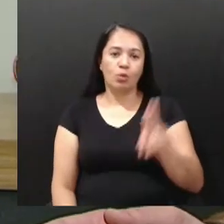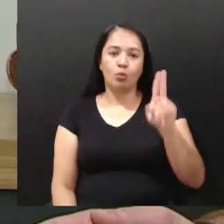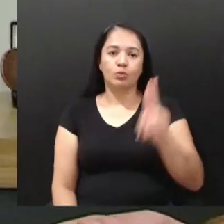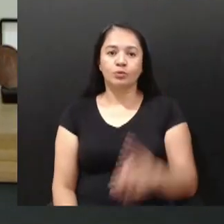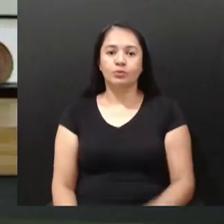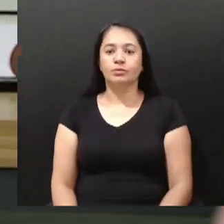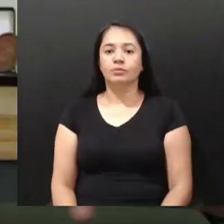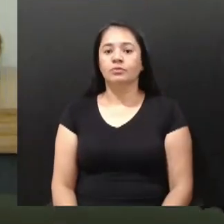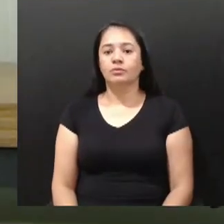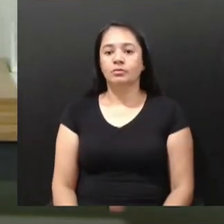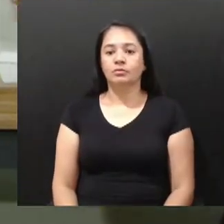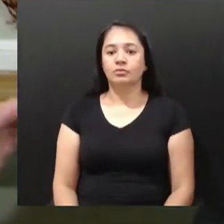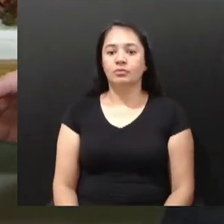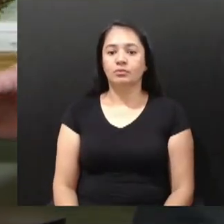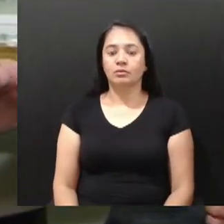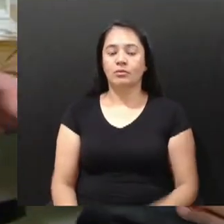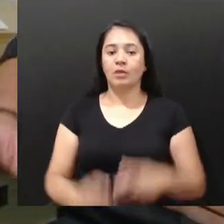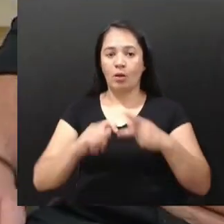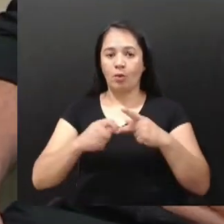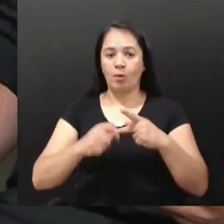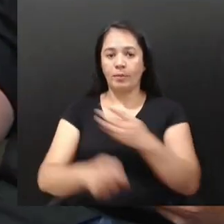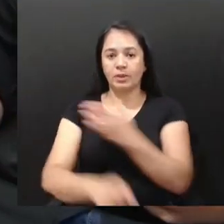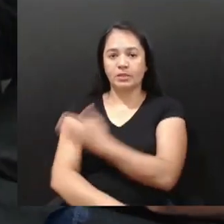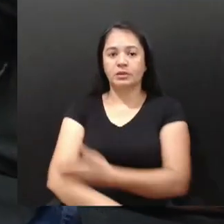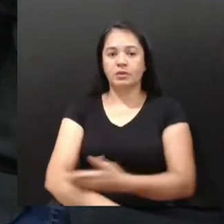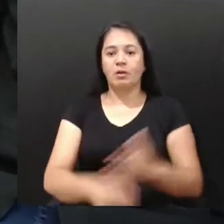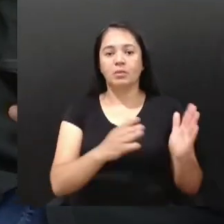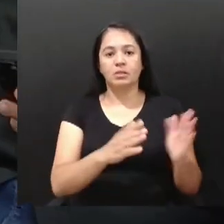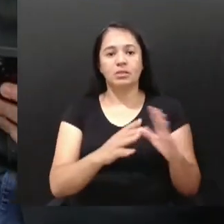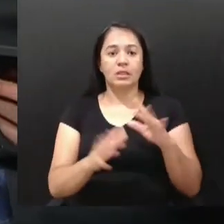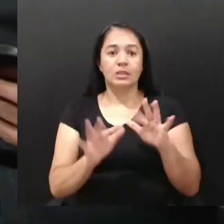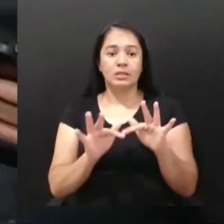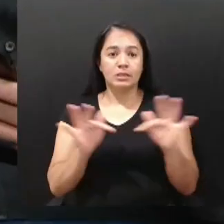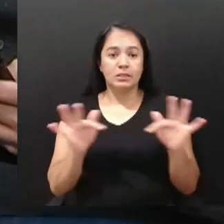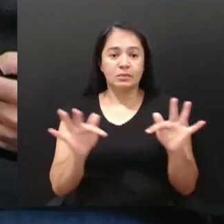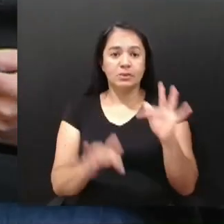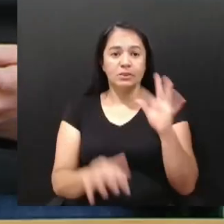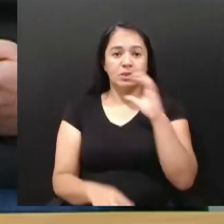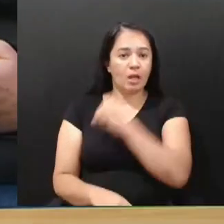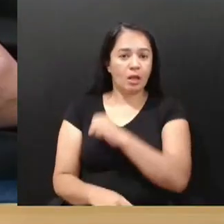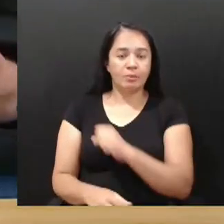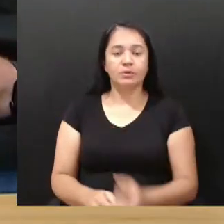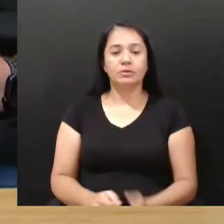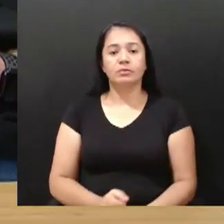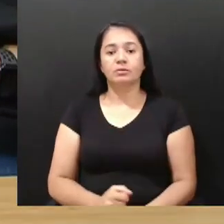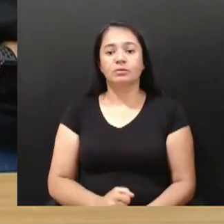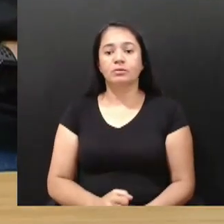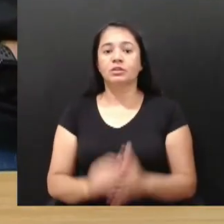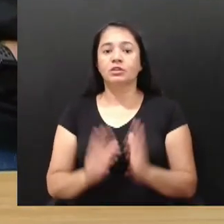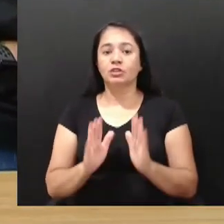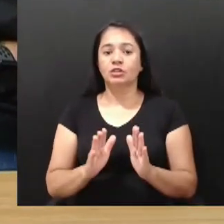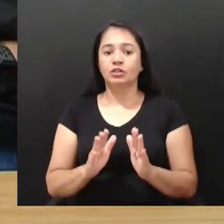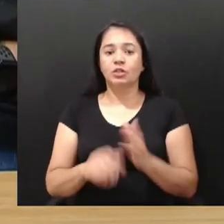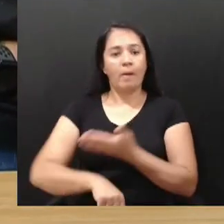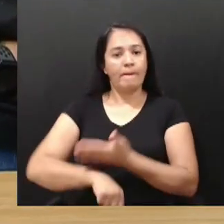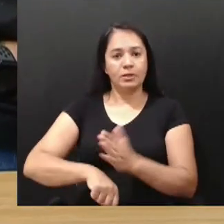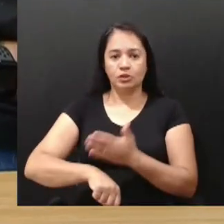assim como o Pix tradicional, o processo é simples e rápido? Simples, rápido, já é praticado,